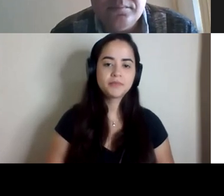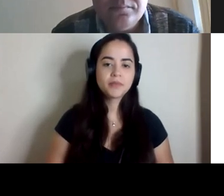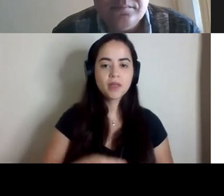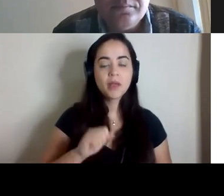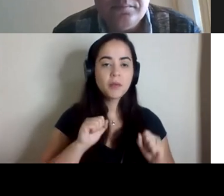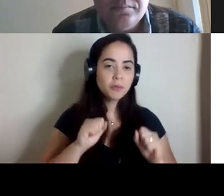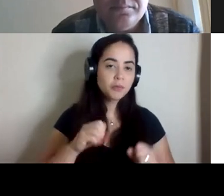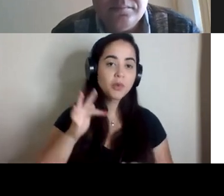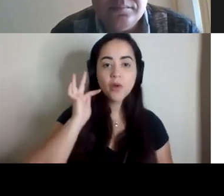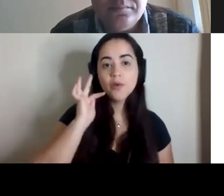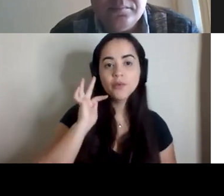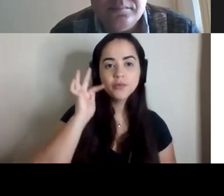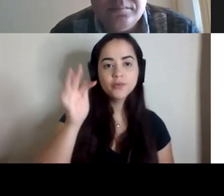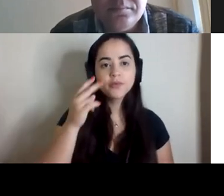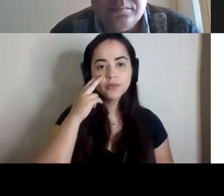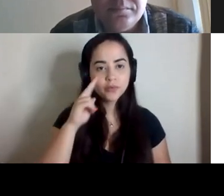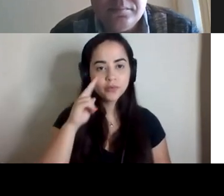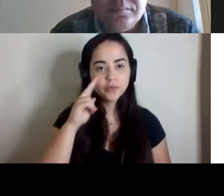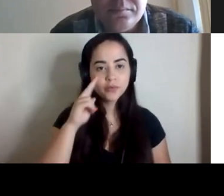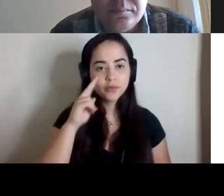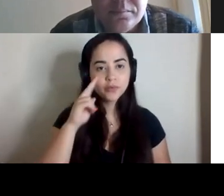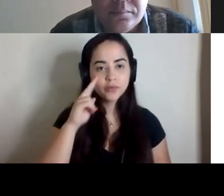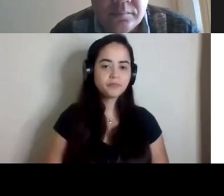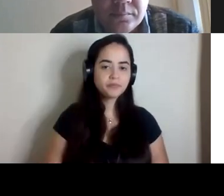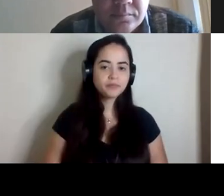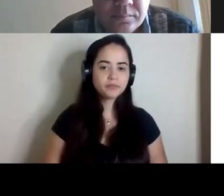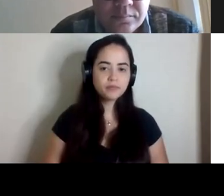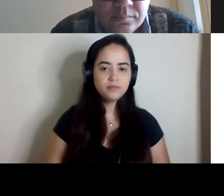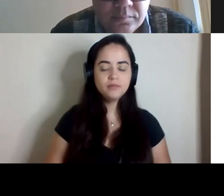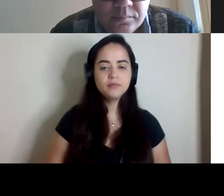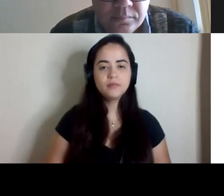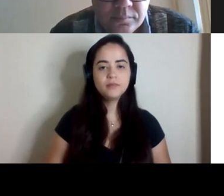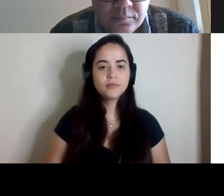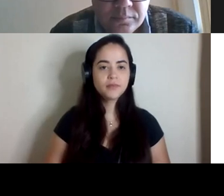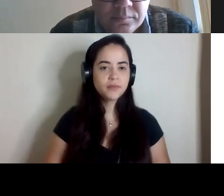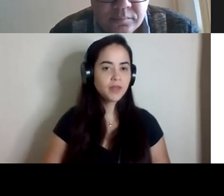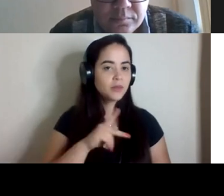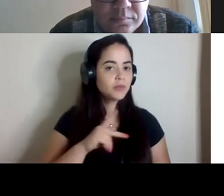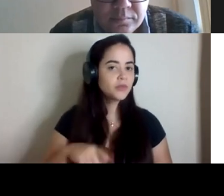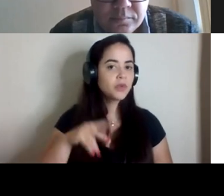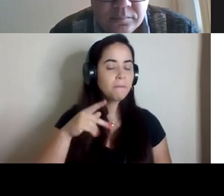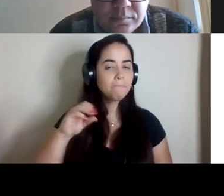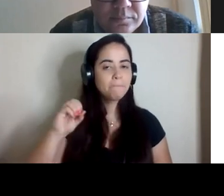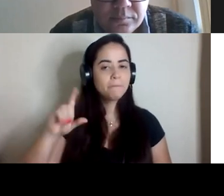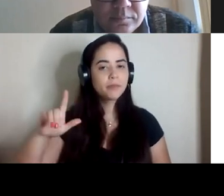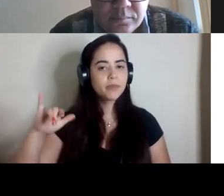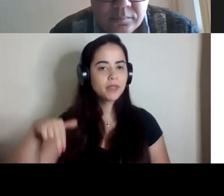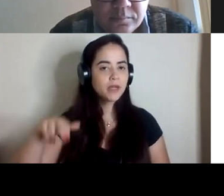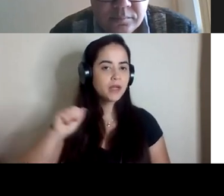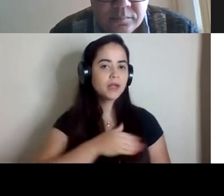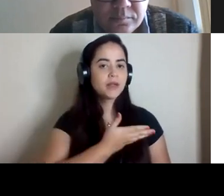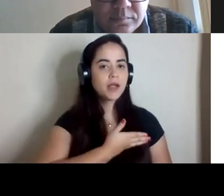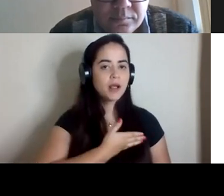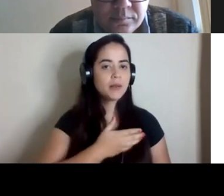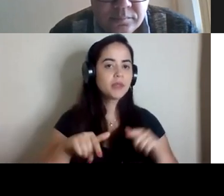assistir depois. De modo especial, professora Poliana, minha colega de trabalho já há bastante tempo e